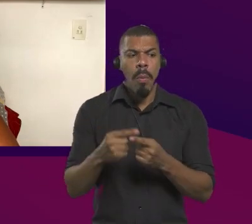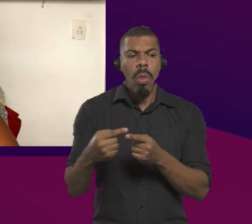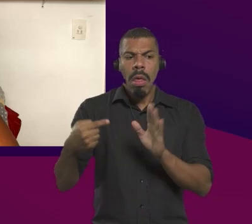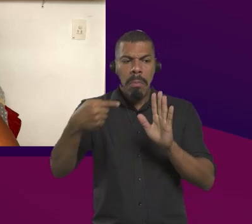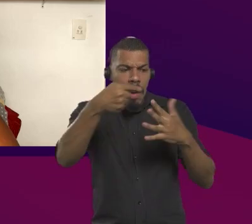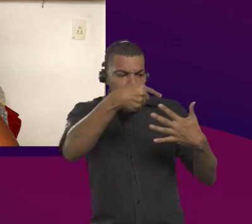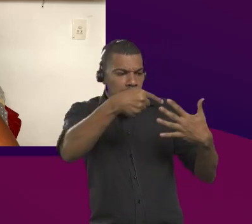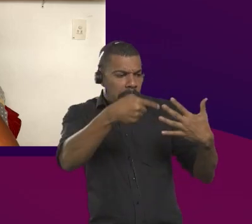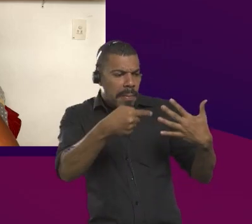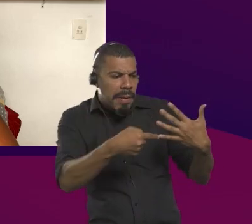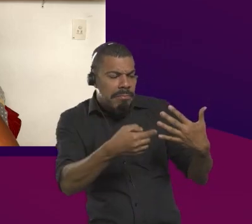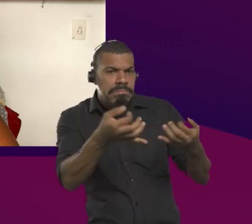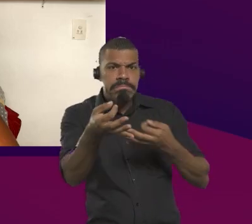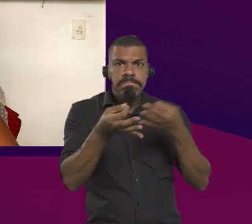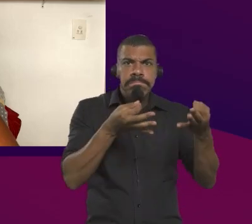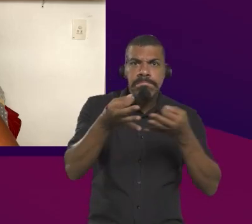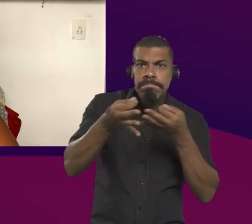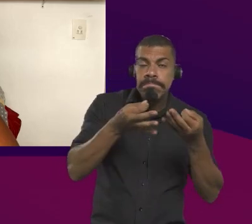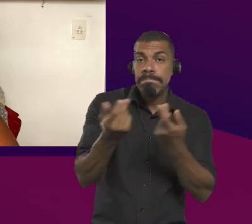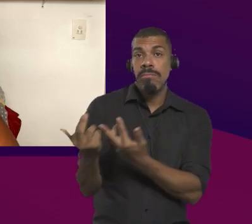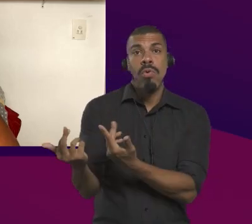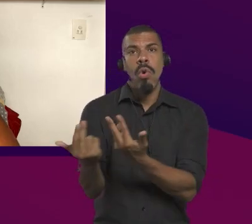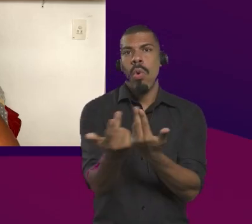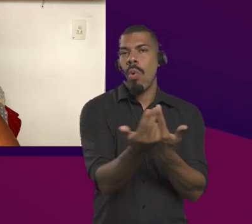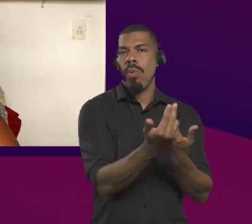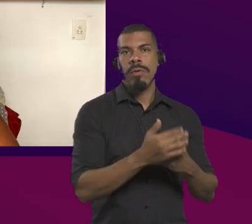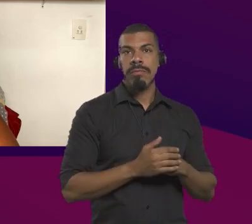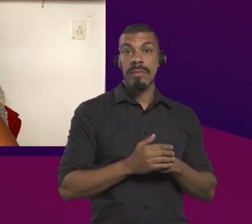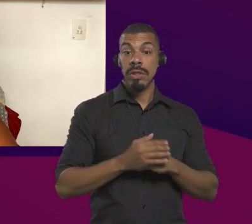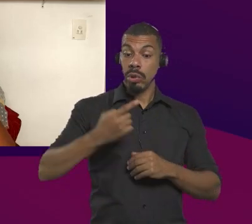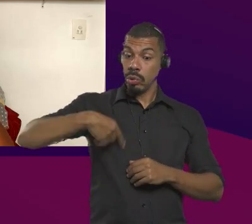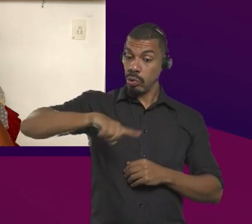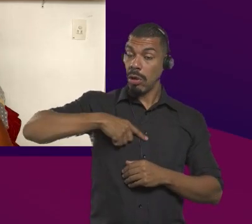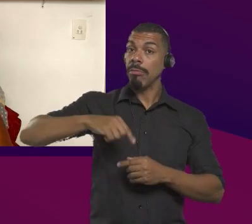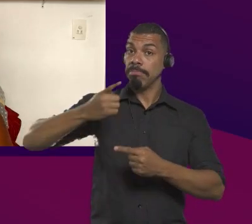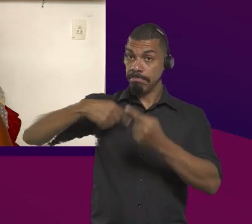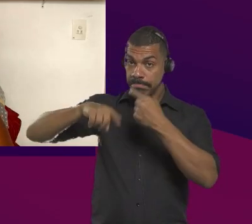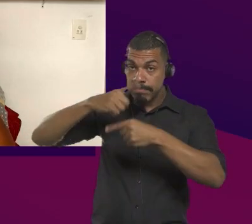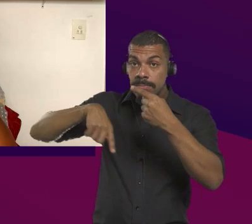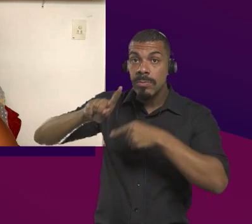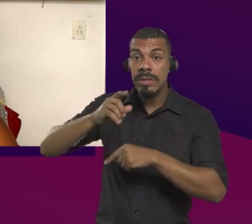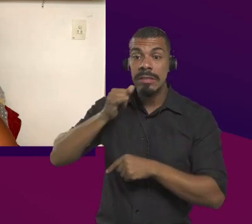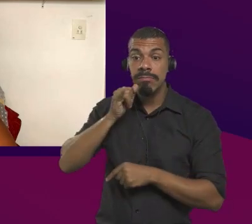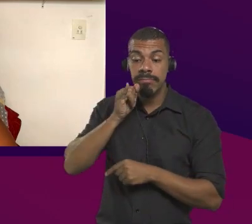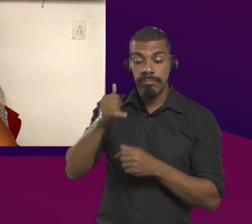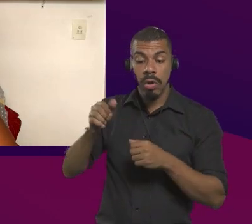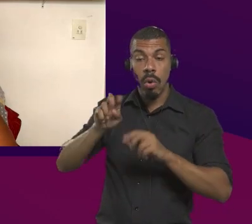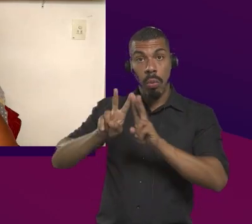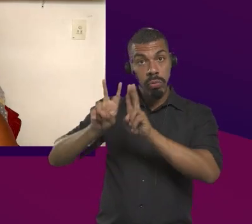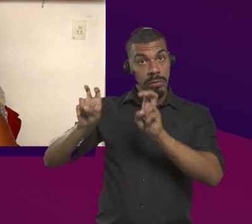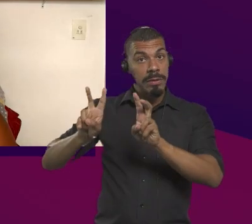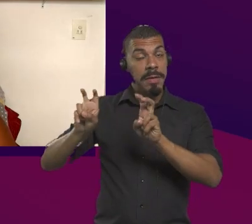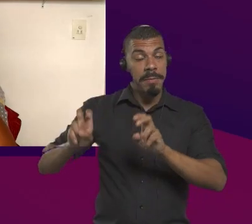coisa. Apesar de tudo que a gente vem vivendo, a gente está avançando bastante do nosso lado também. Total.